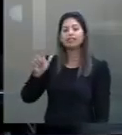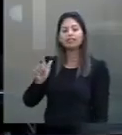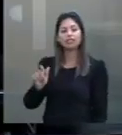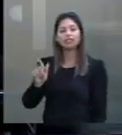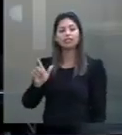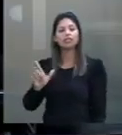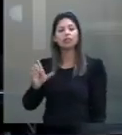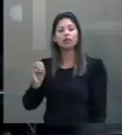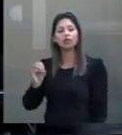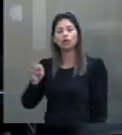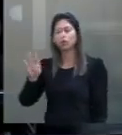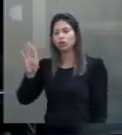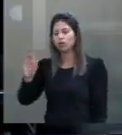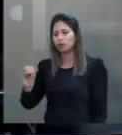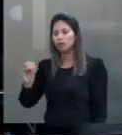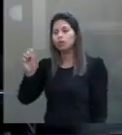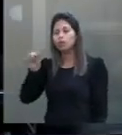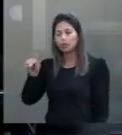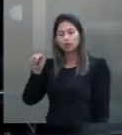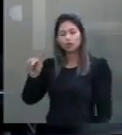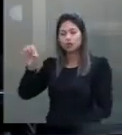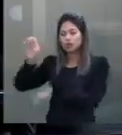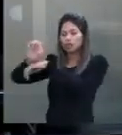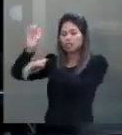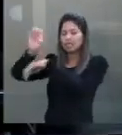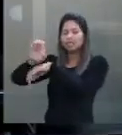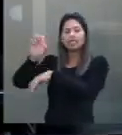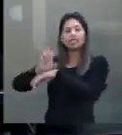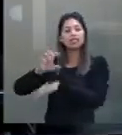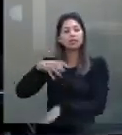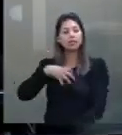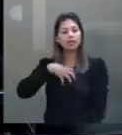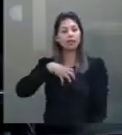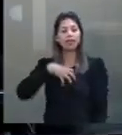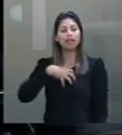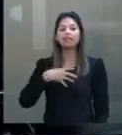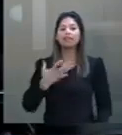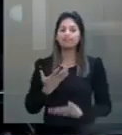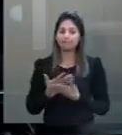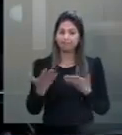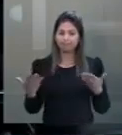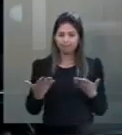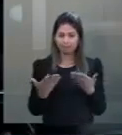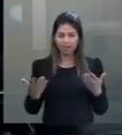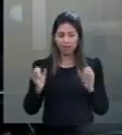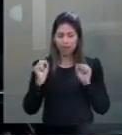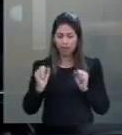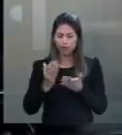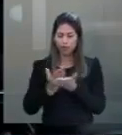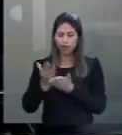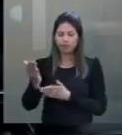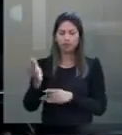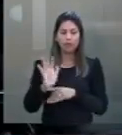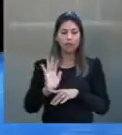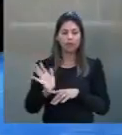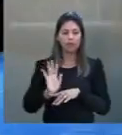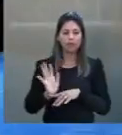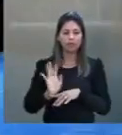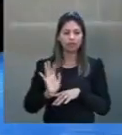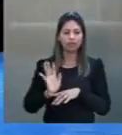a transmiti-lo. Então, nesse momento, se possível, eu peço que passem o vídeo.